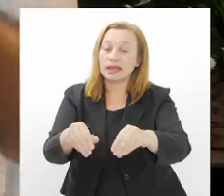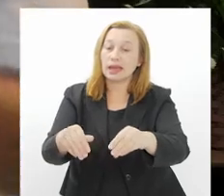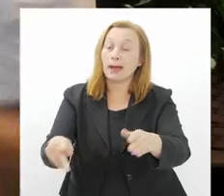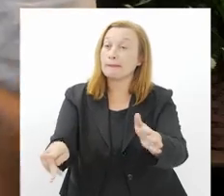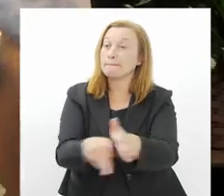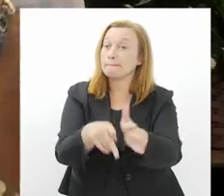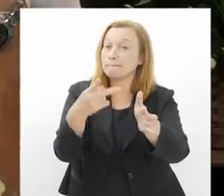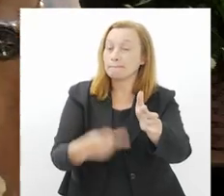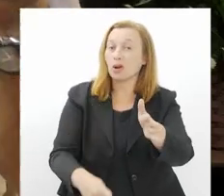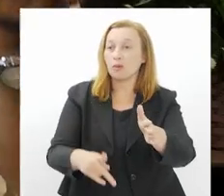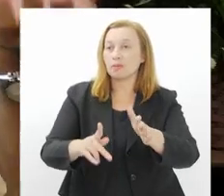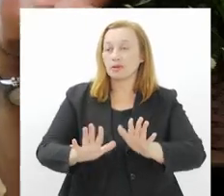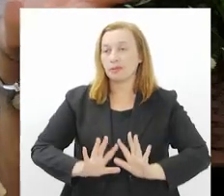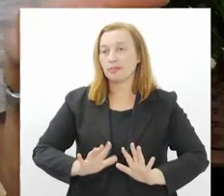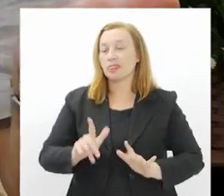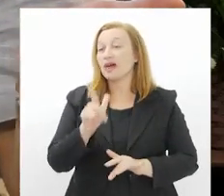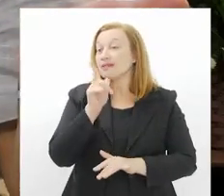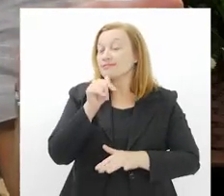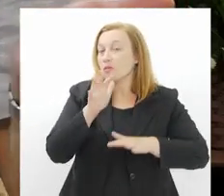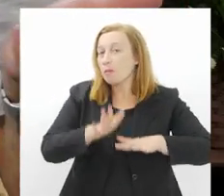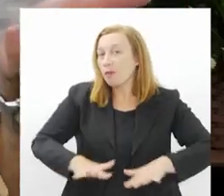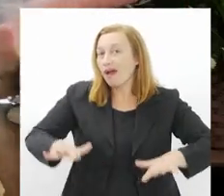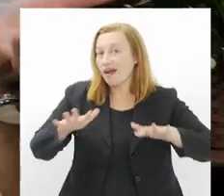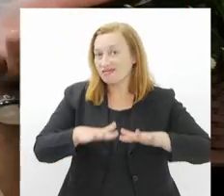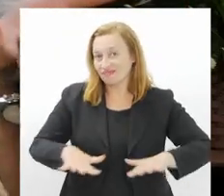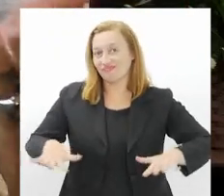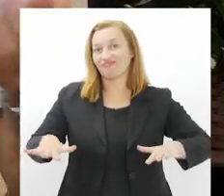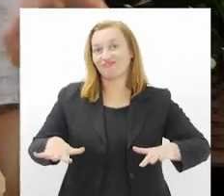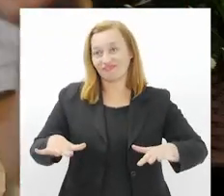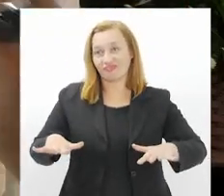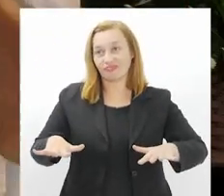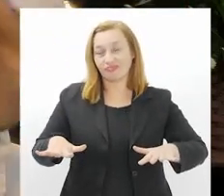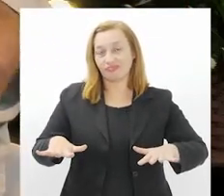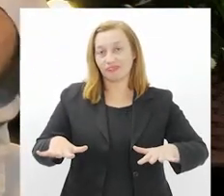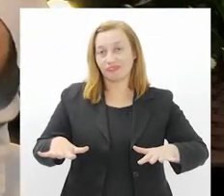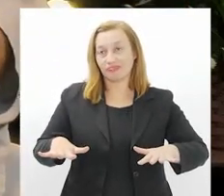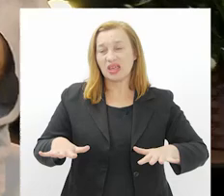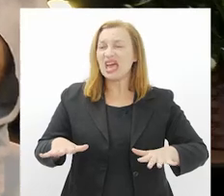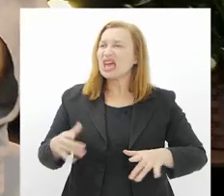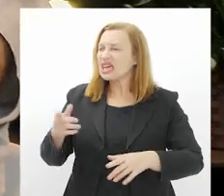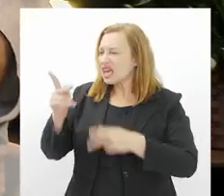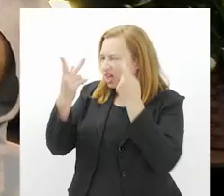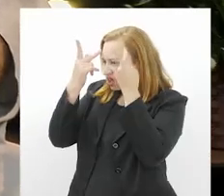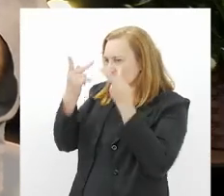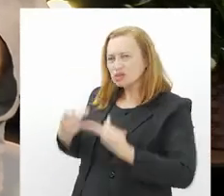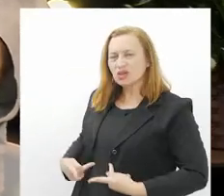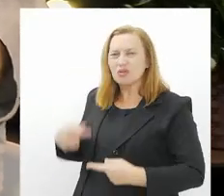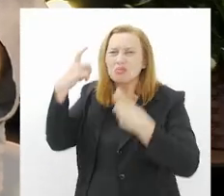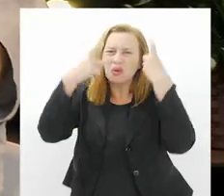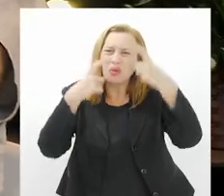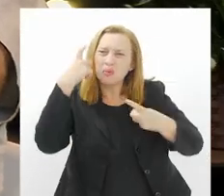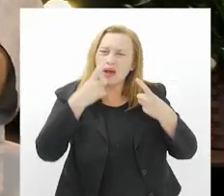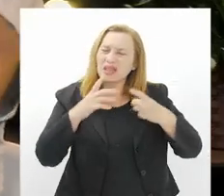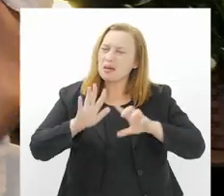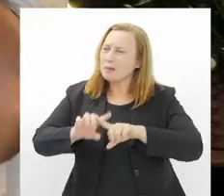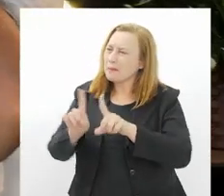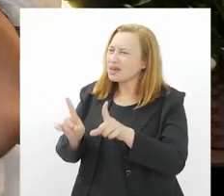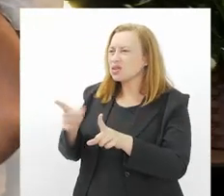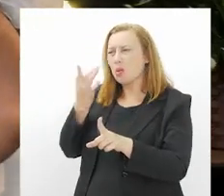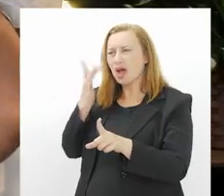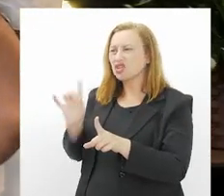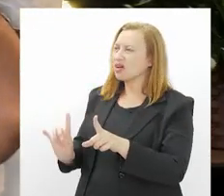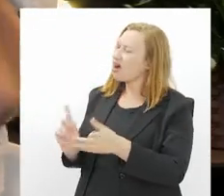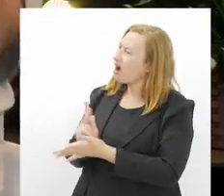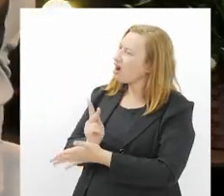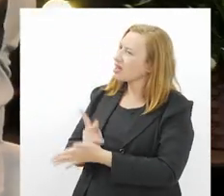vocês, não. E as pessoas começaram a ficar preocupadas. Eu acho que aí é uma inversão. Quem tem que ficar preocupado realmente é o